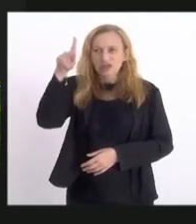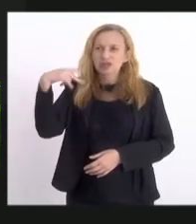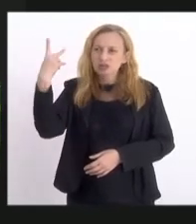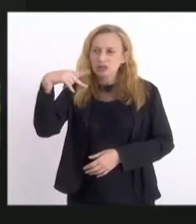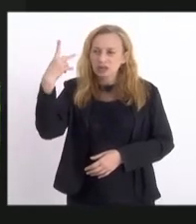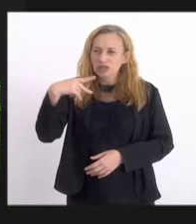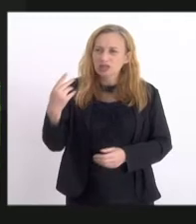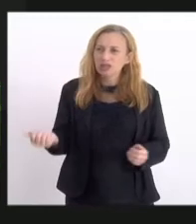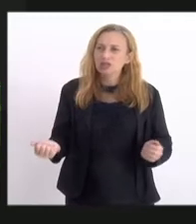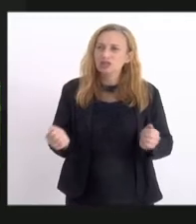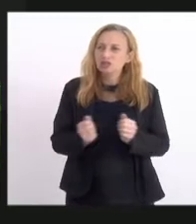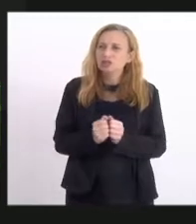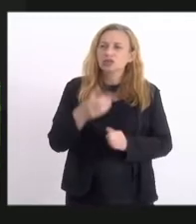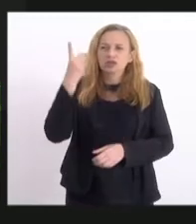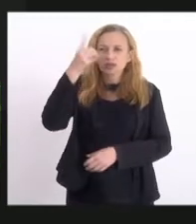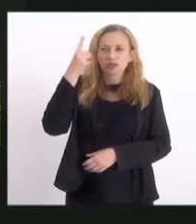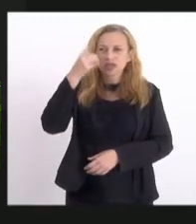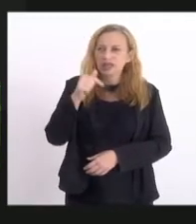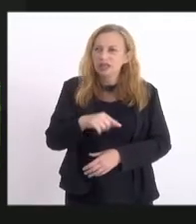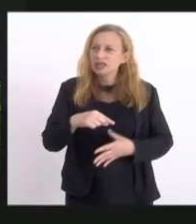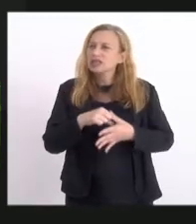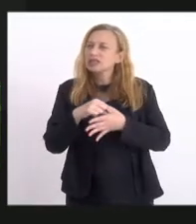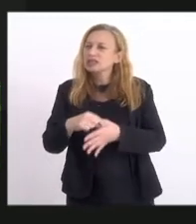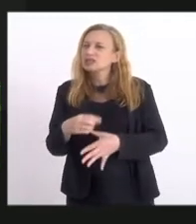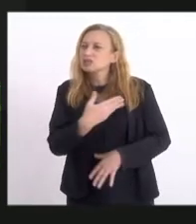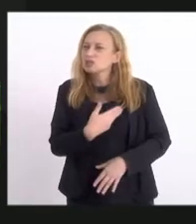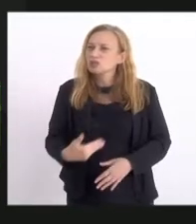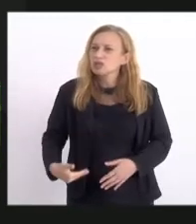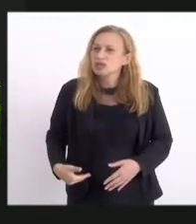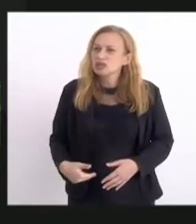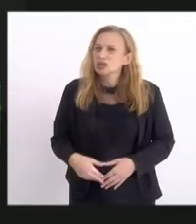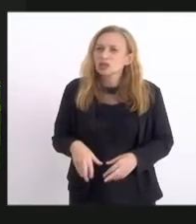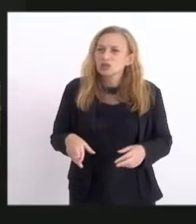com o deputado aqui na liderança de governo, e fizeram essas...